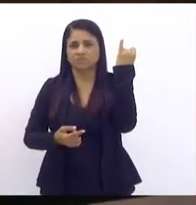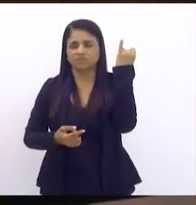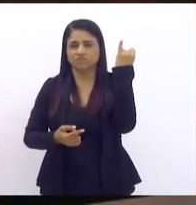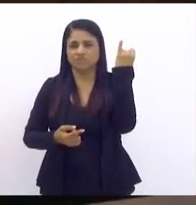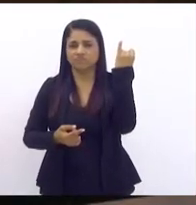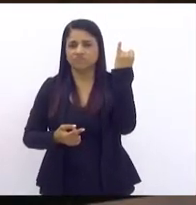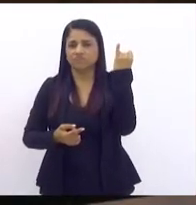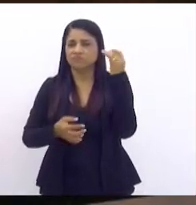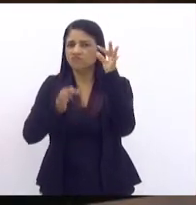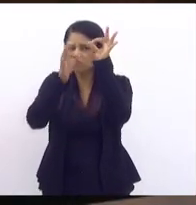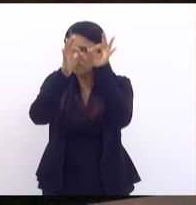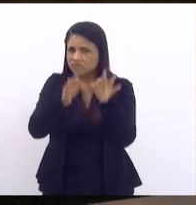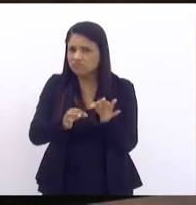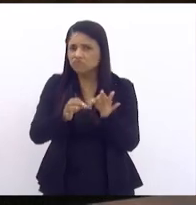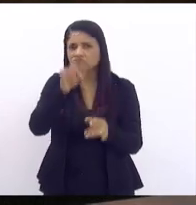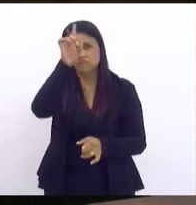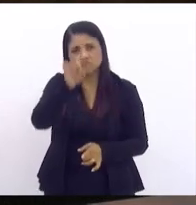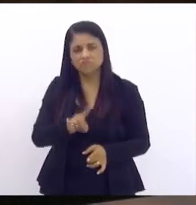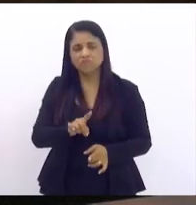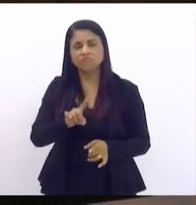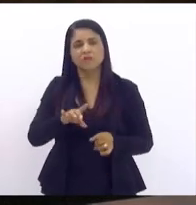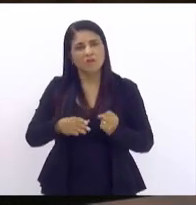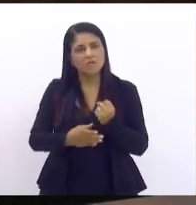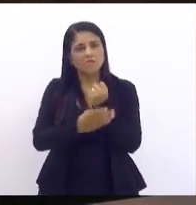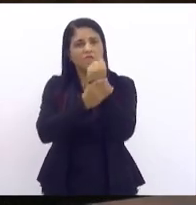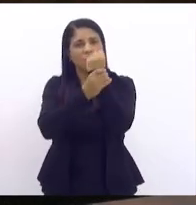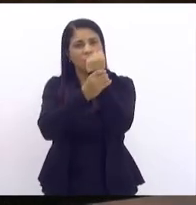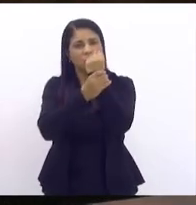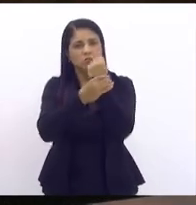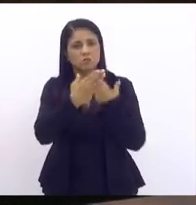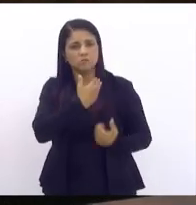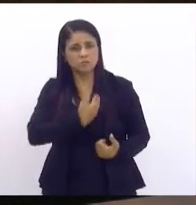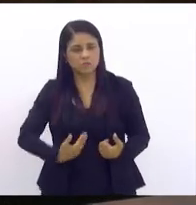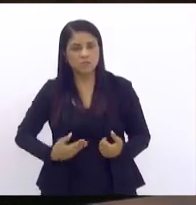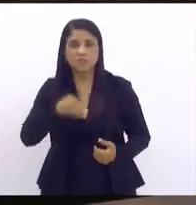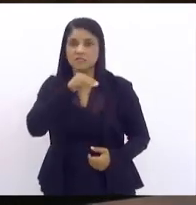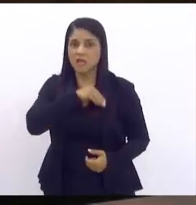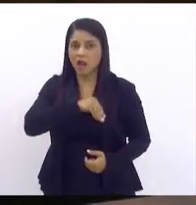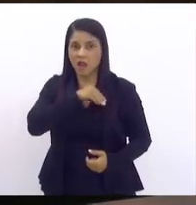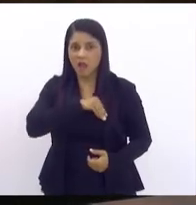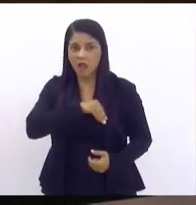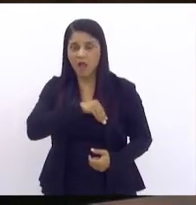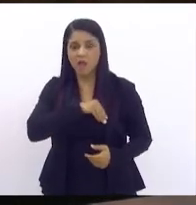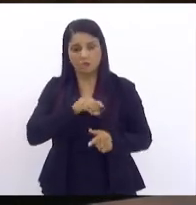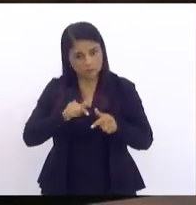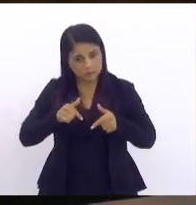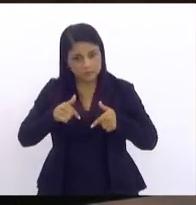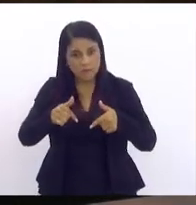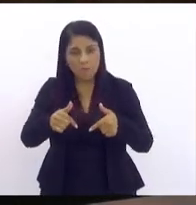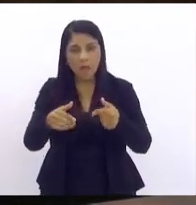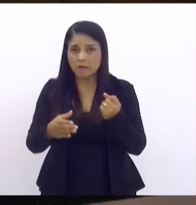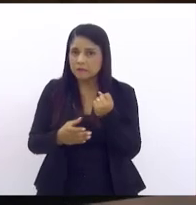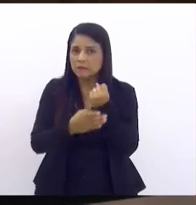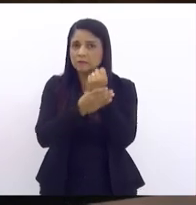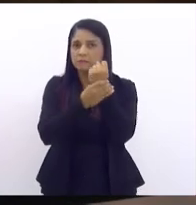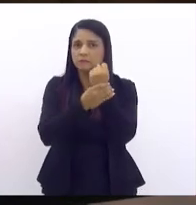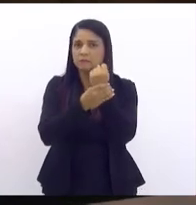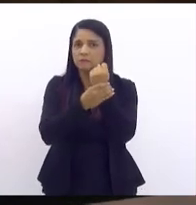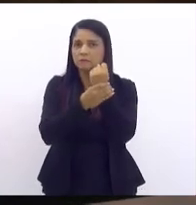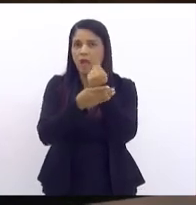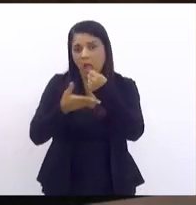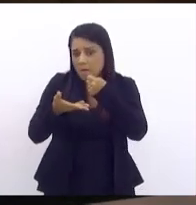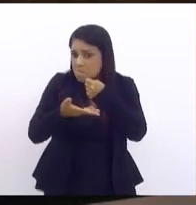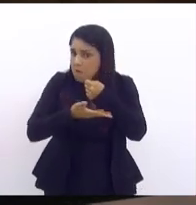de segurança pública, garantir salário, condições de trabalho, condições, é o mínimo, não pode ter menos que a bandidagem,